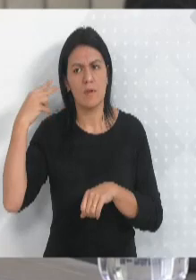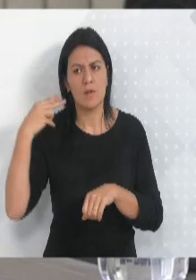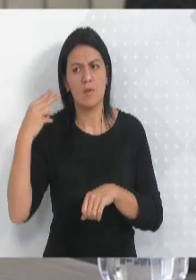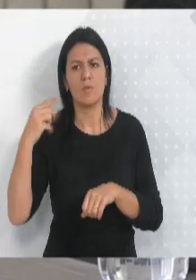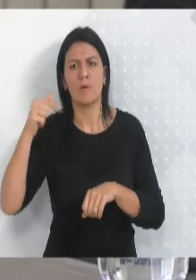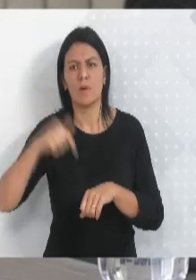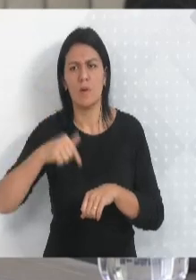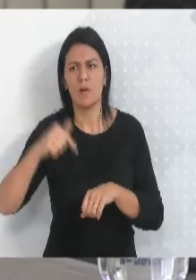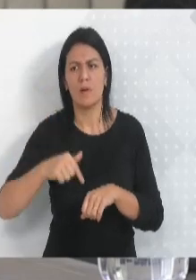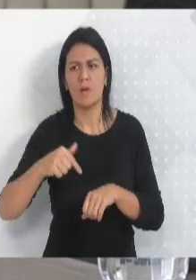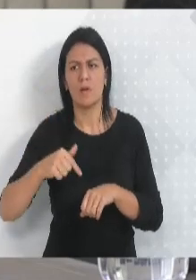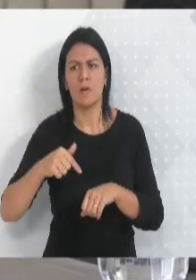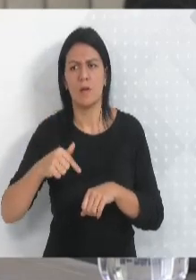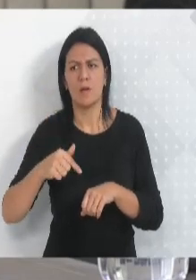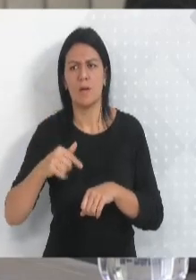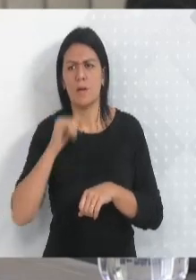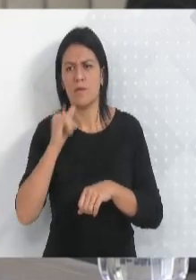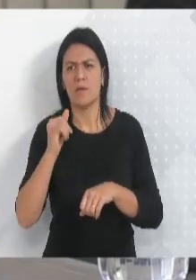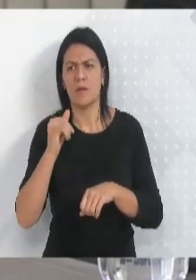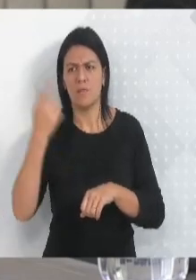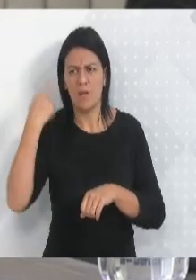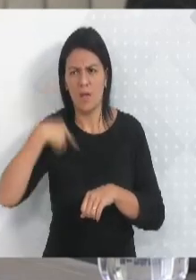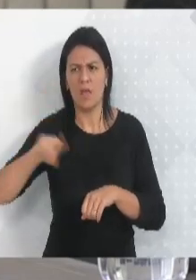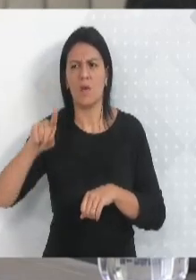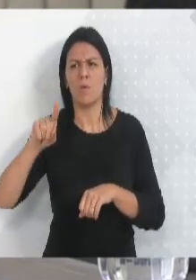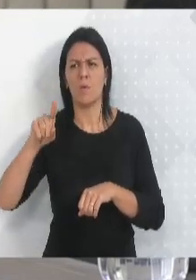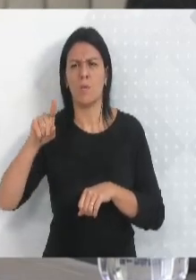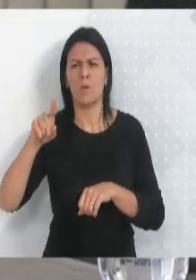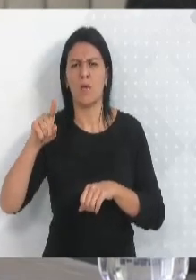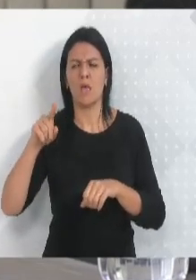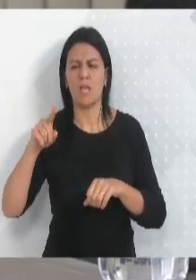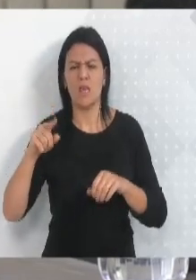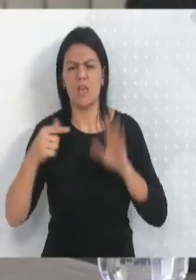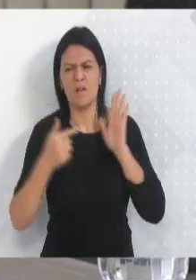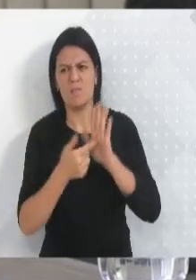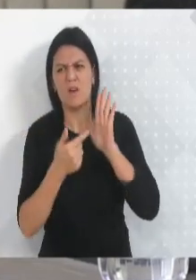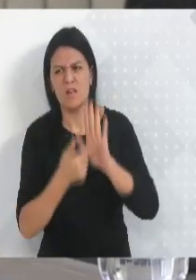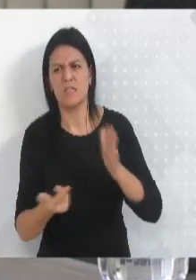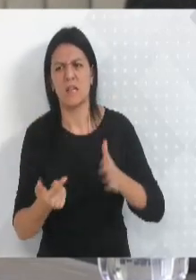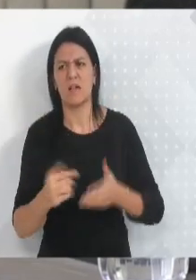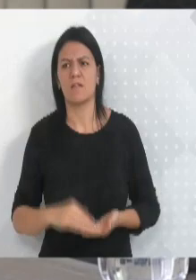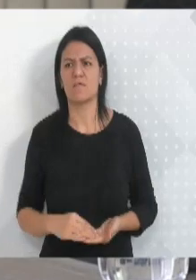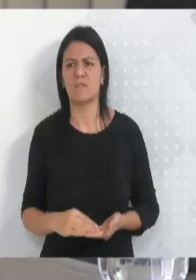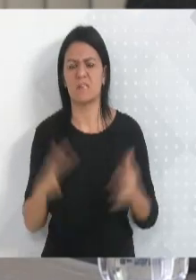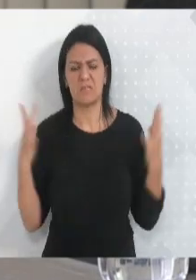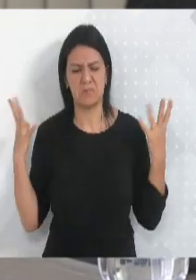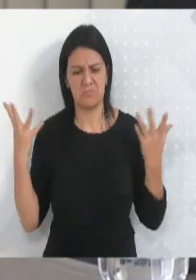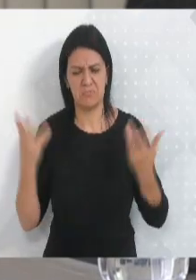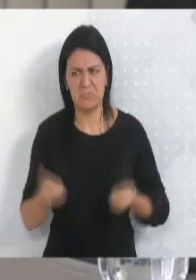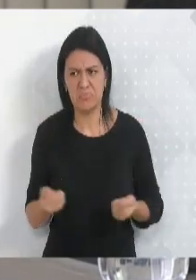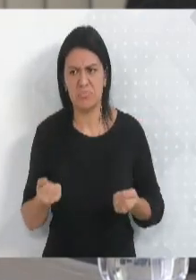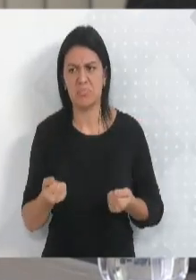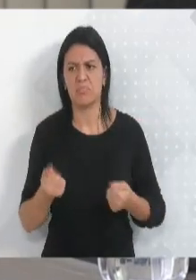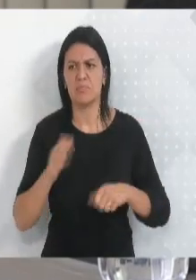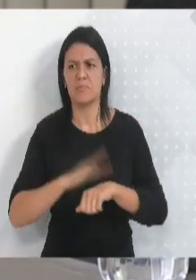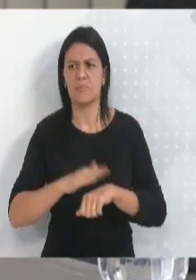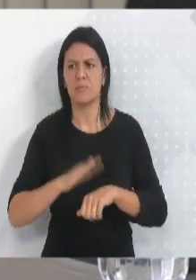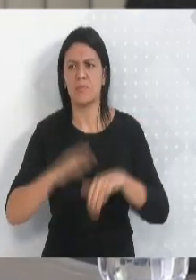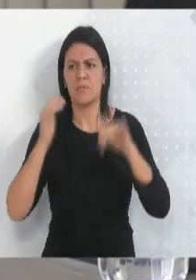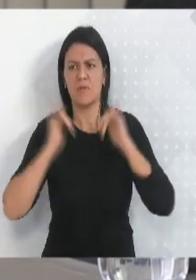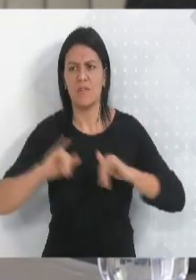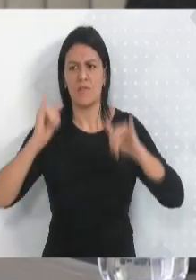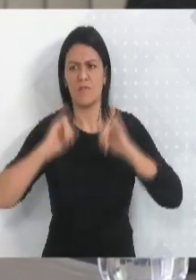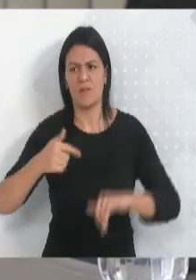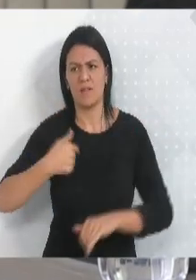ocasião, botava o chapéu na cabeça, ia atrás do poste, tacava no pau, né, era fantástico a campanha que ele fez, inclusive, eu me lembro